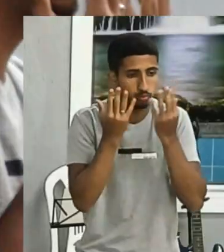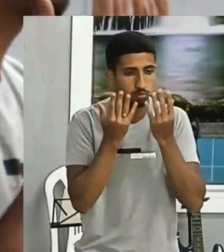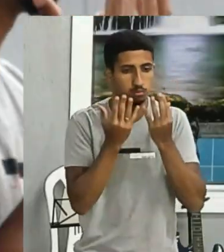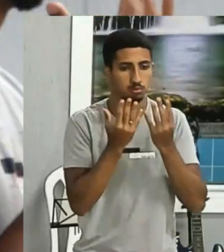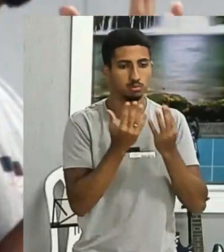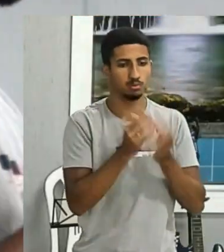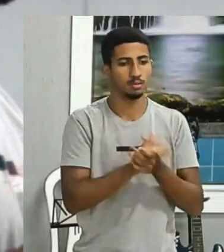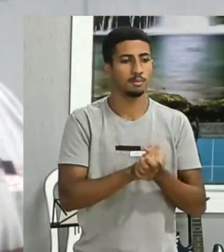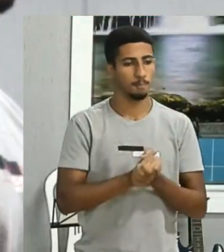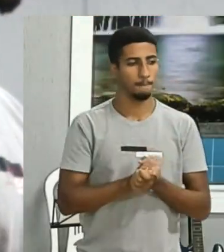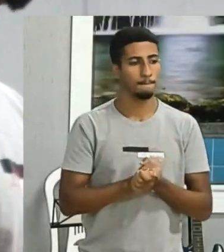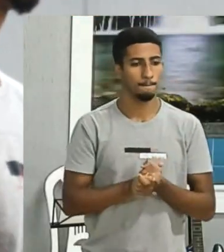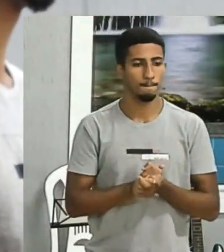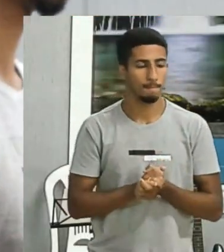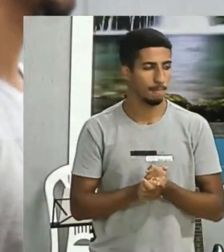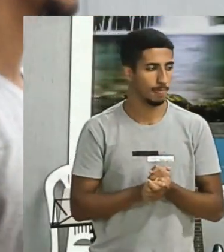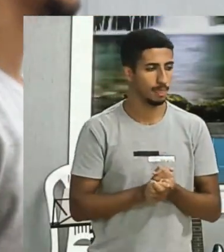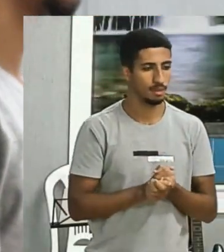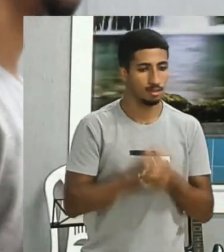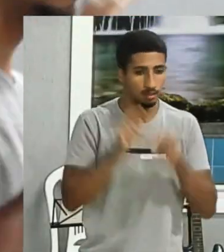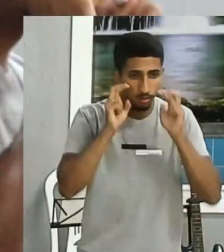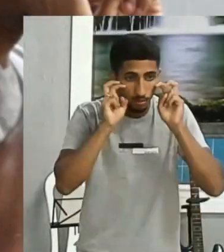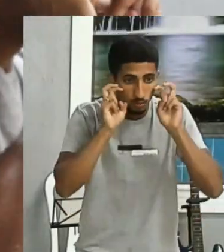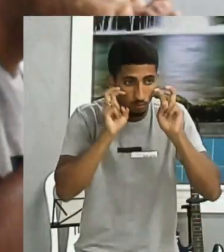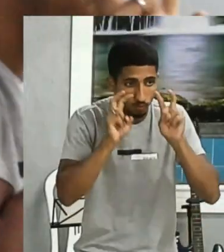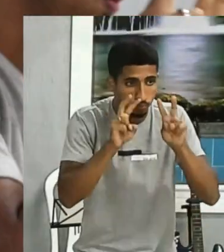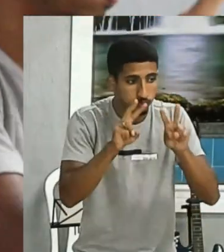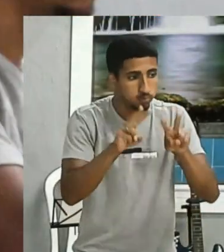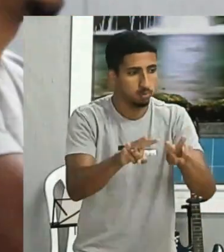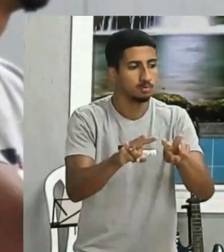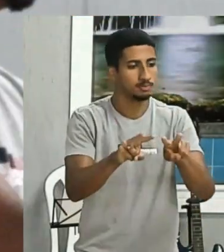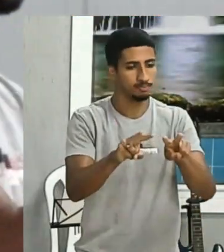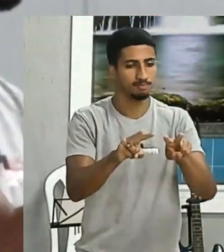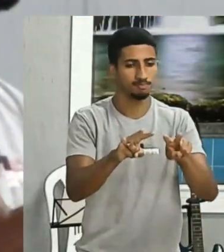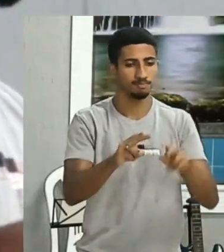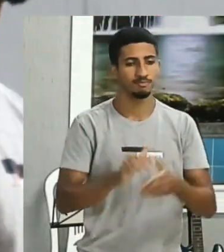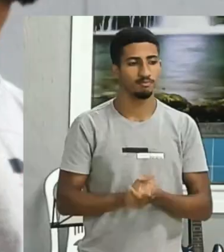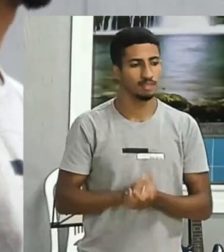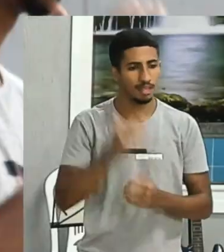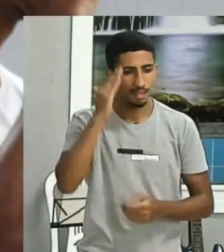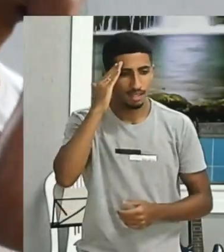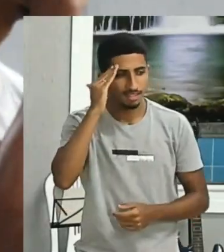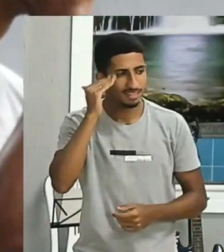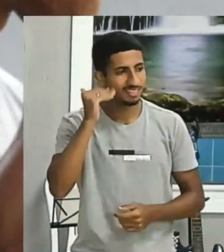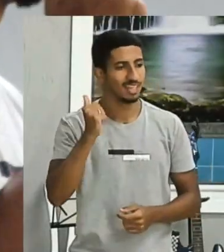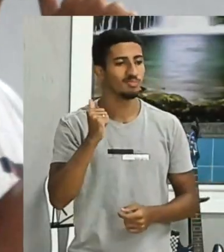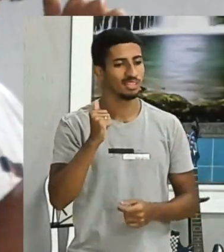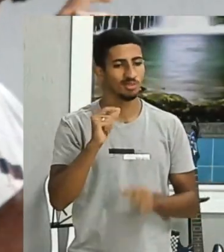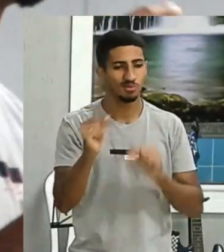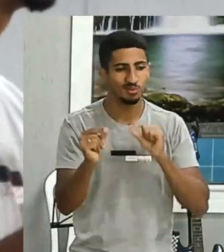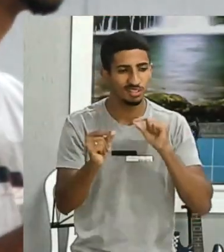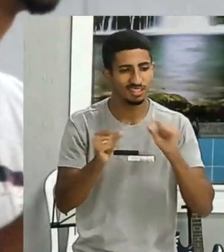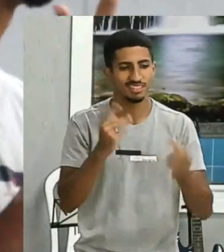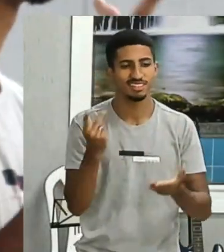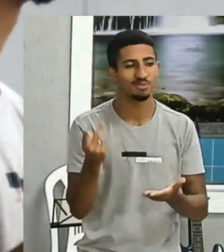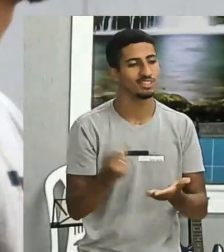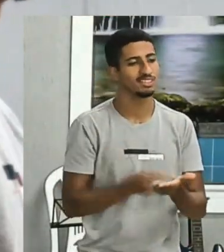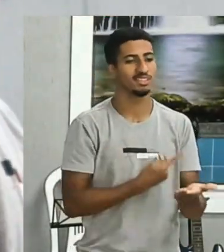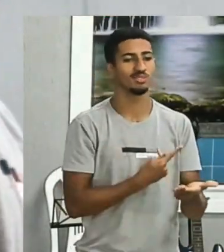que perscrutam. Sabe o que está acontecendo no meio da